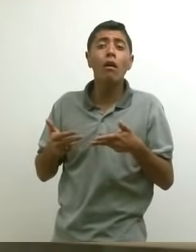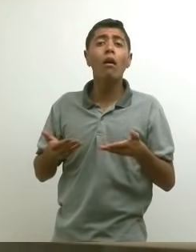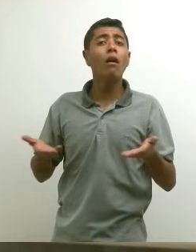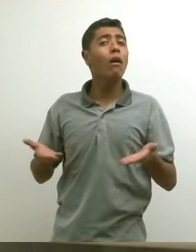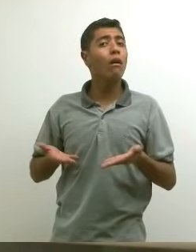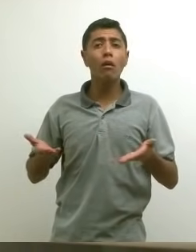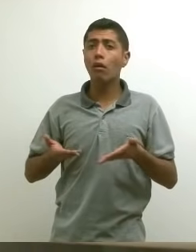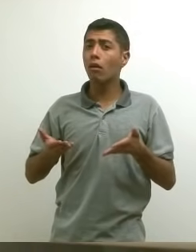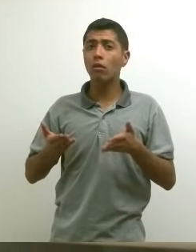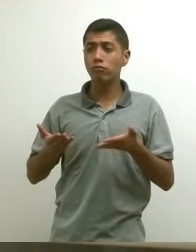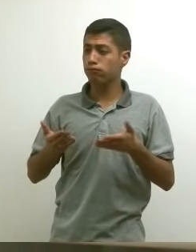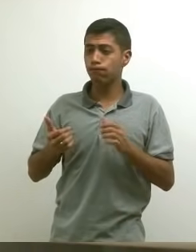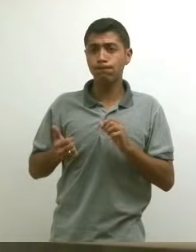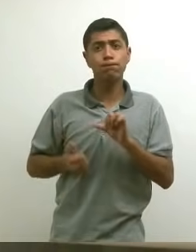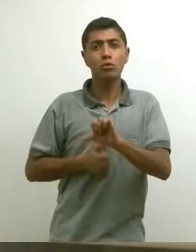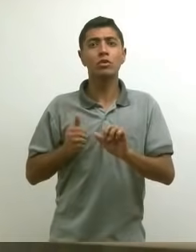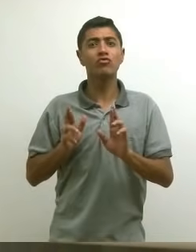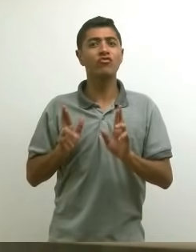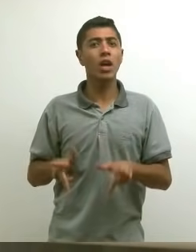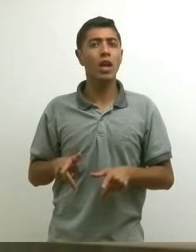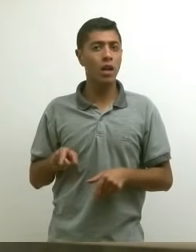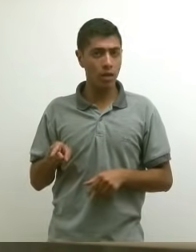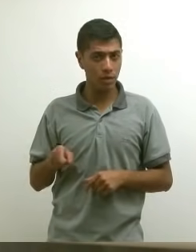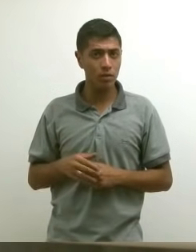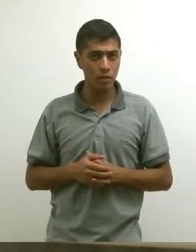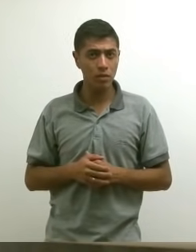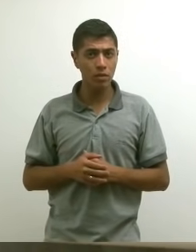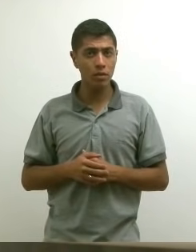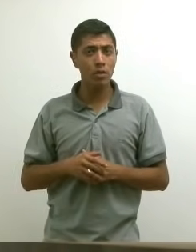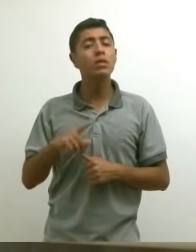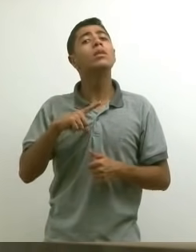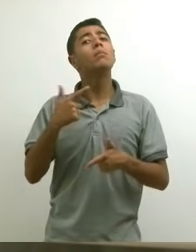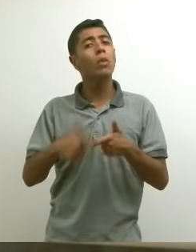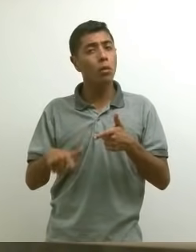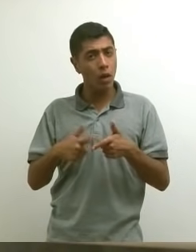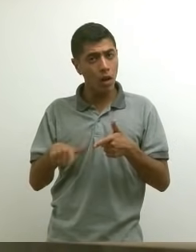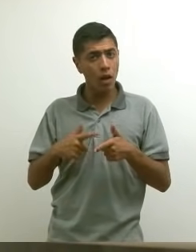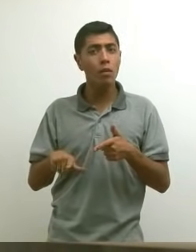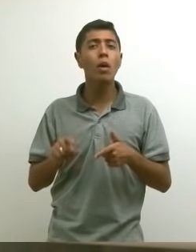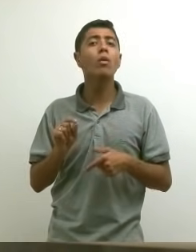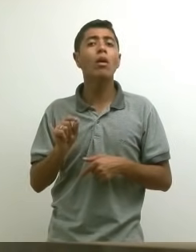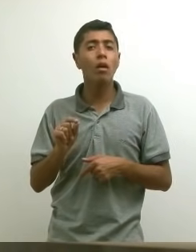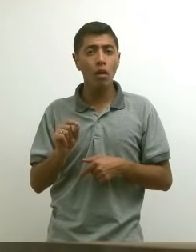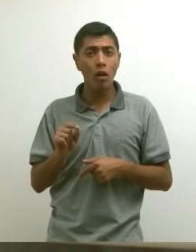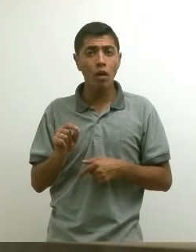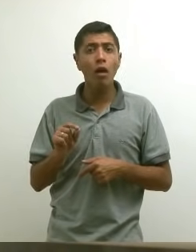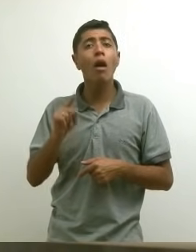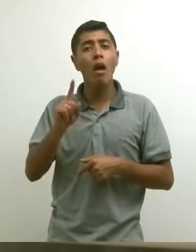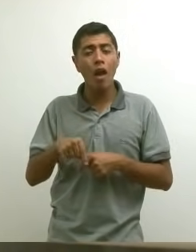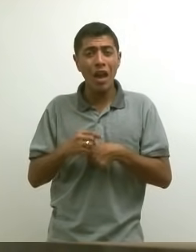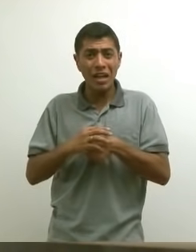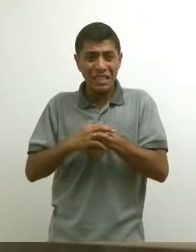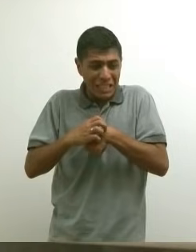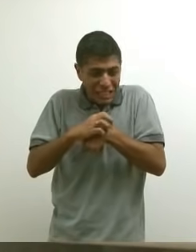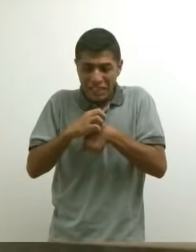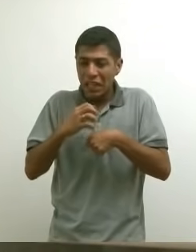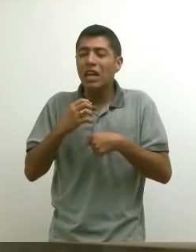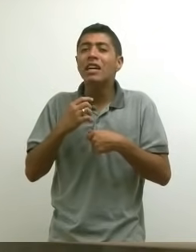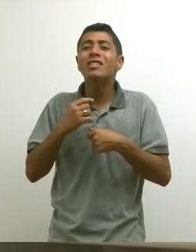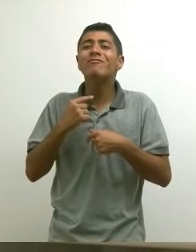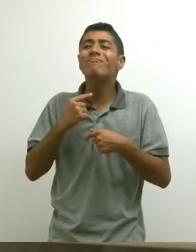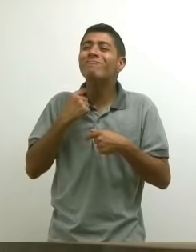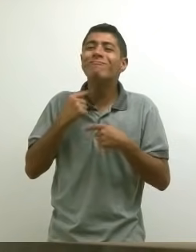eno superbactérias a gente tem o problema das alergias que ninguém consegue dar conta de tanta alegria que tem